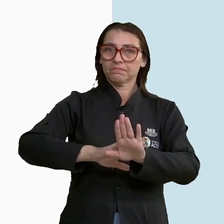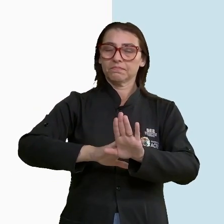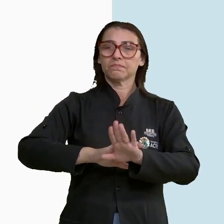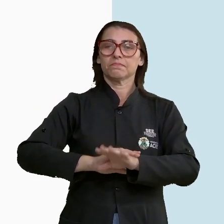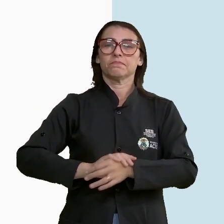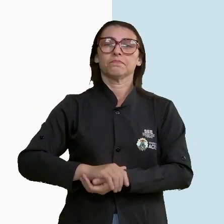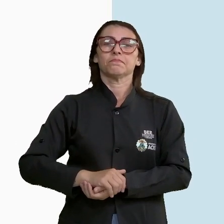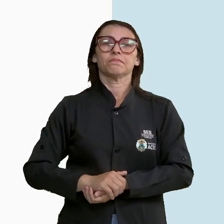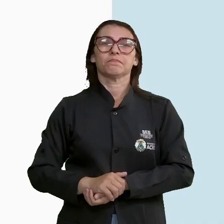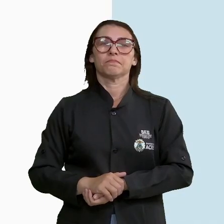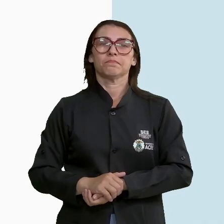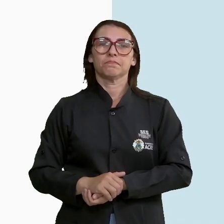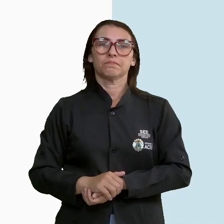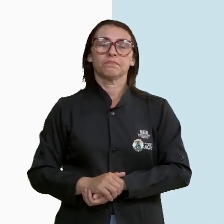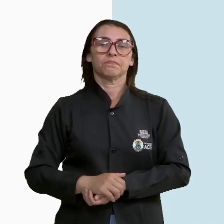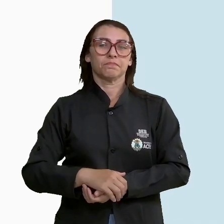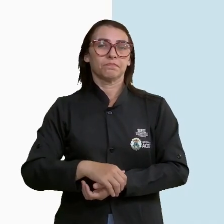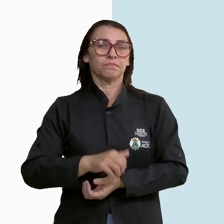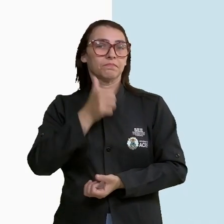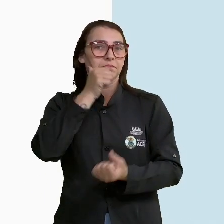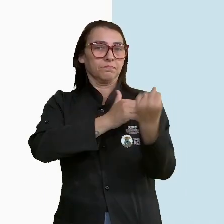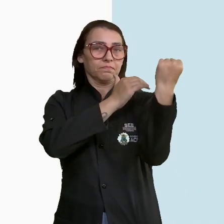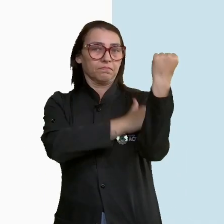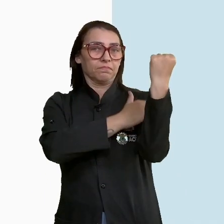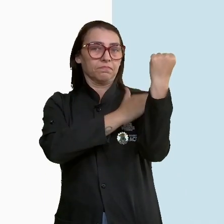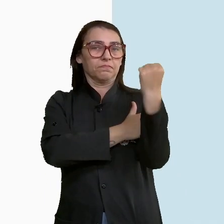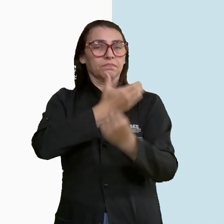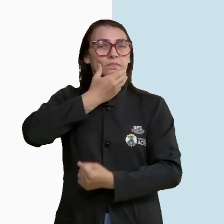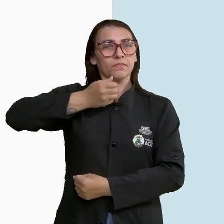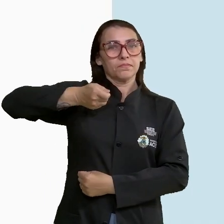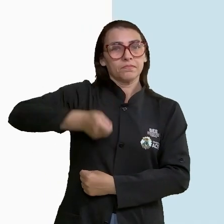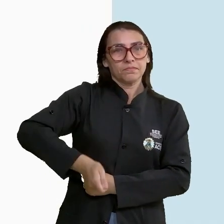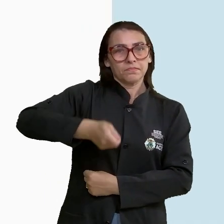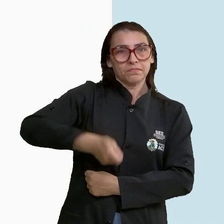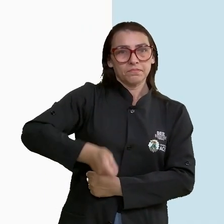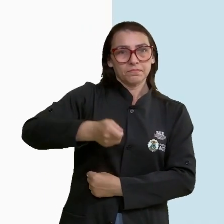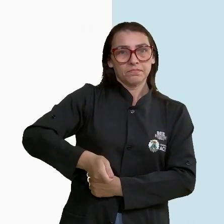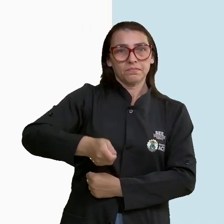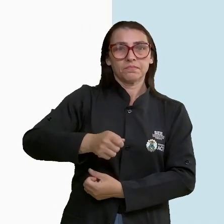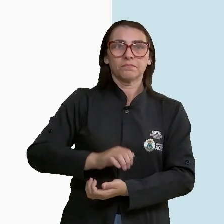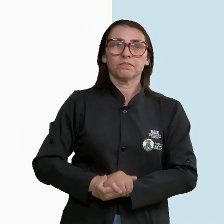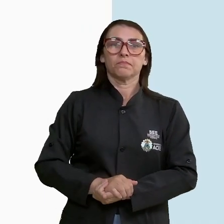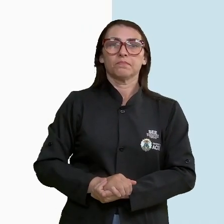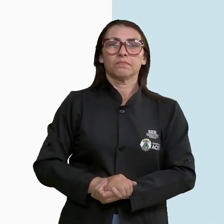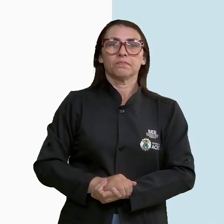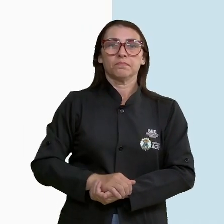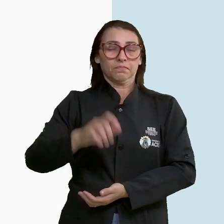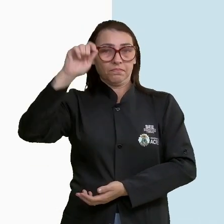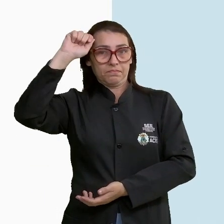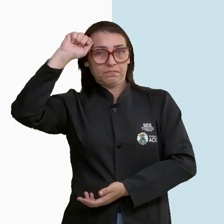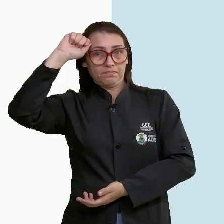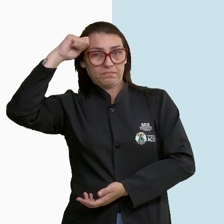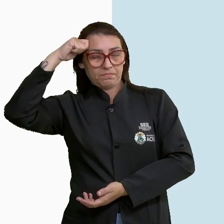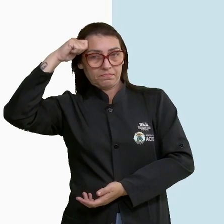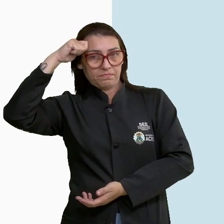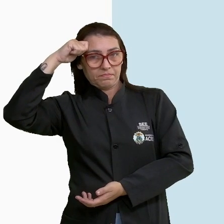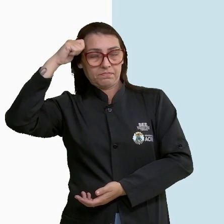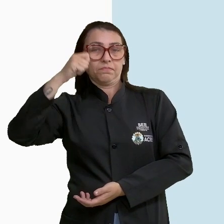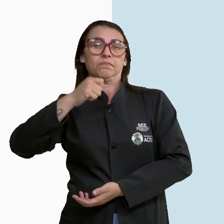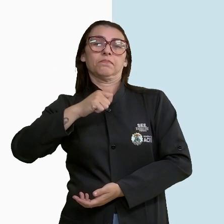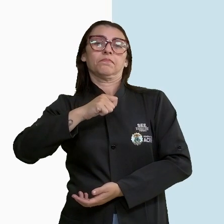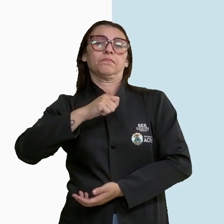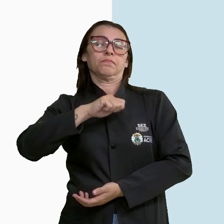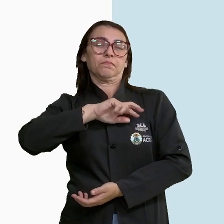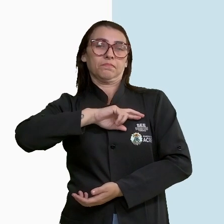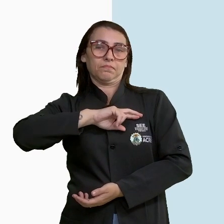ideologias. Aí tem alguns exemplos. Feminismo versus machismo, antirracismo